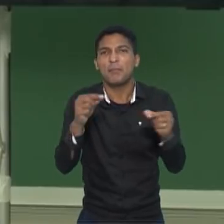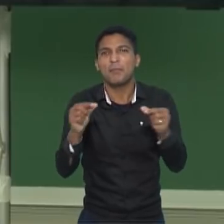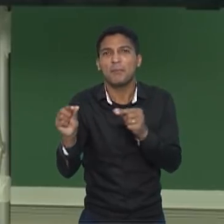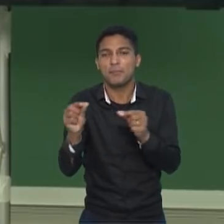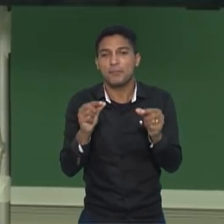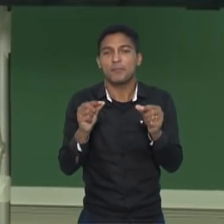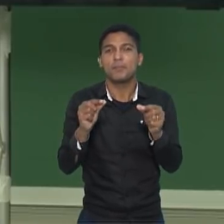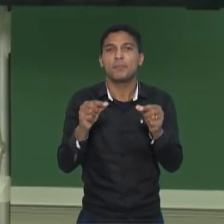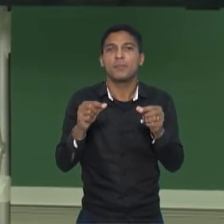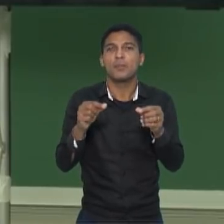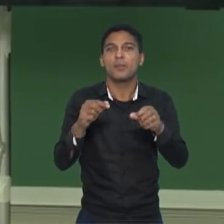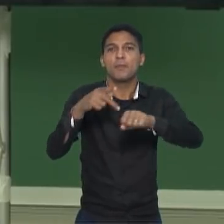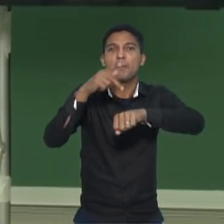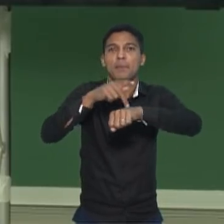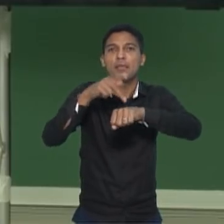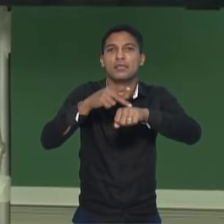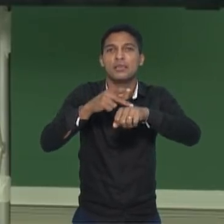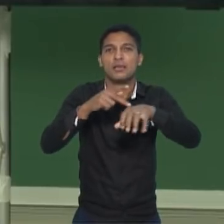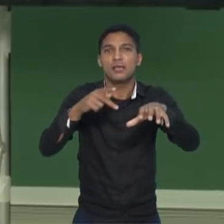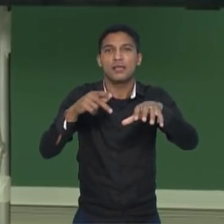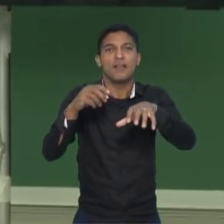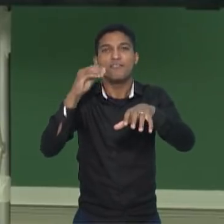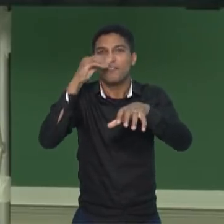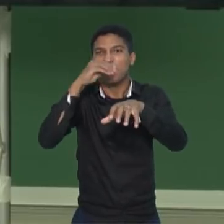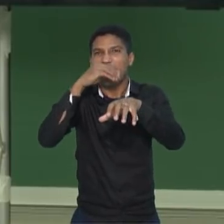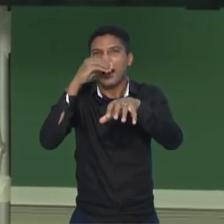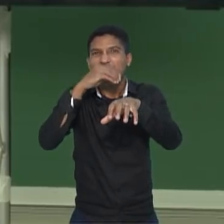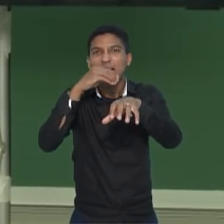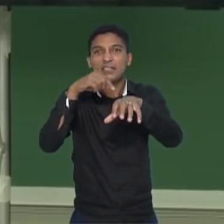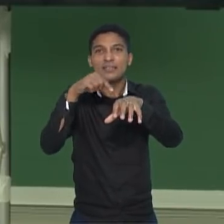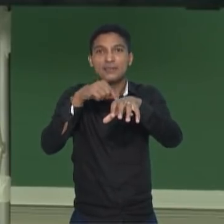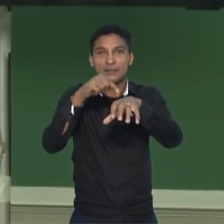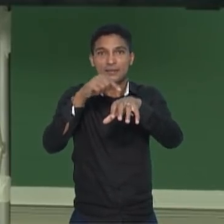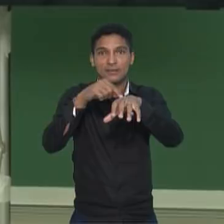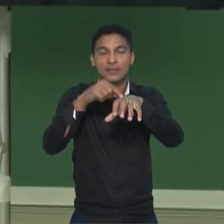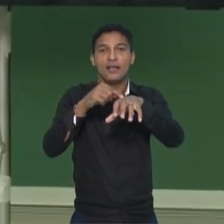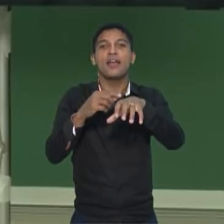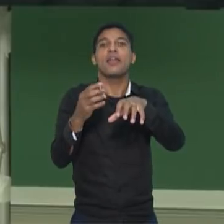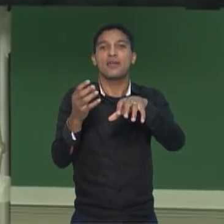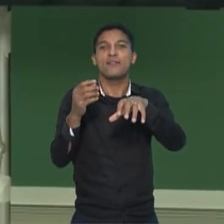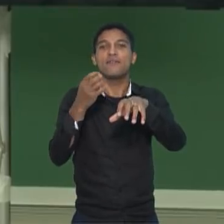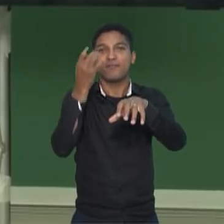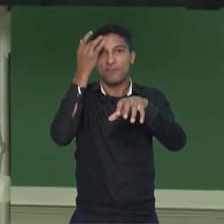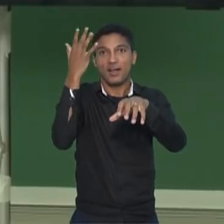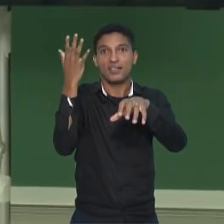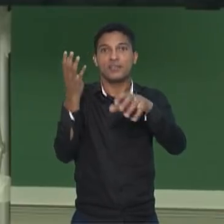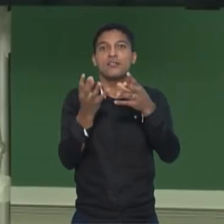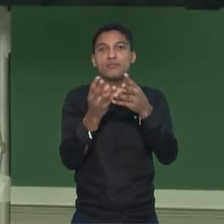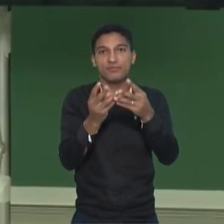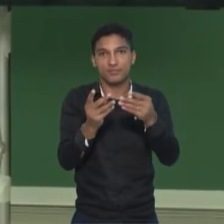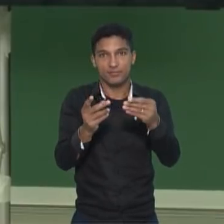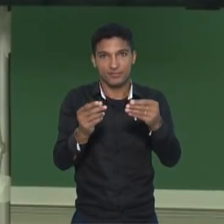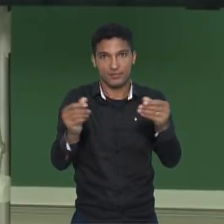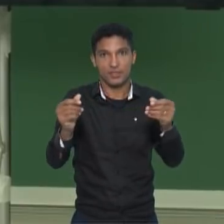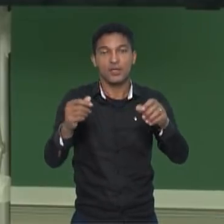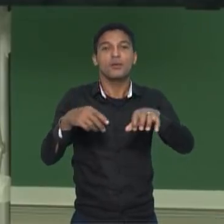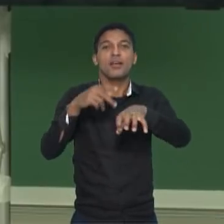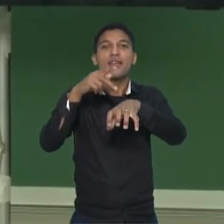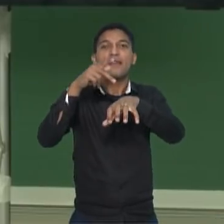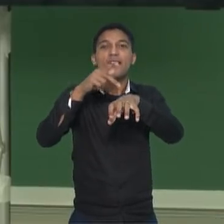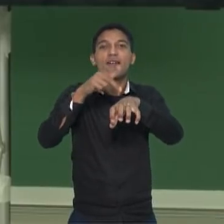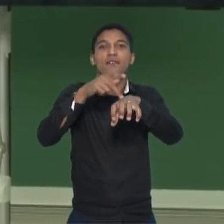uma rocha que está mais suscetível ao desgaste feito pelo